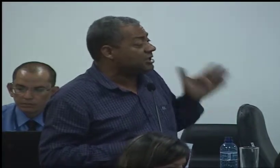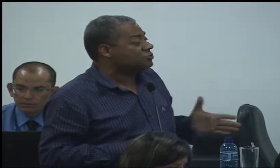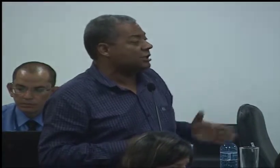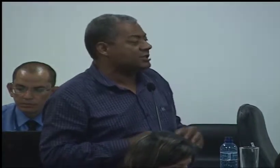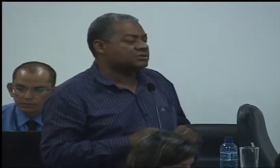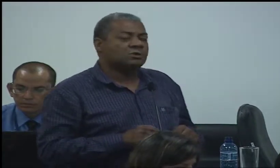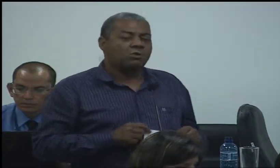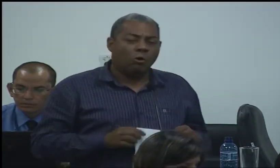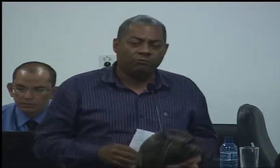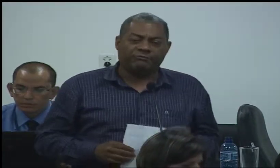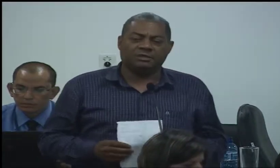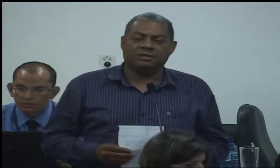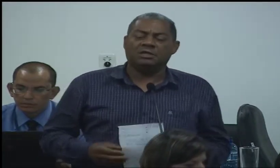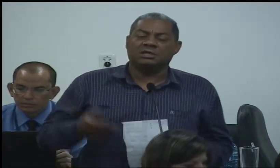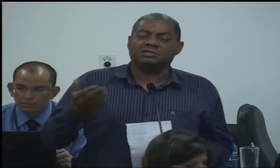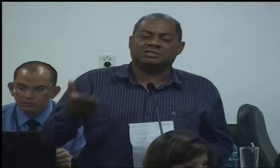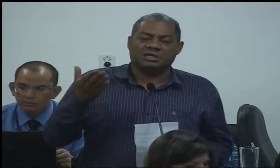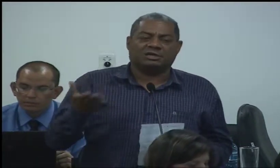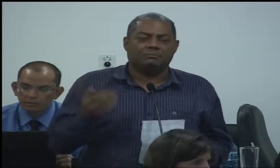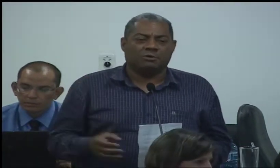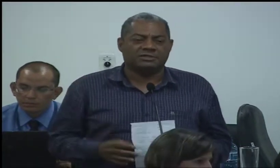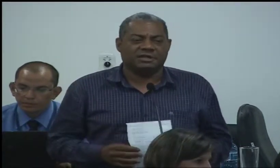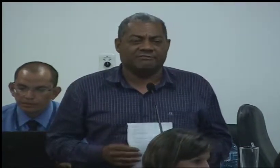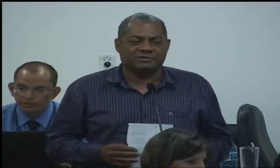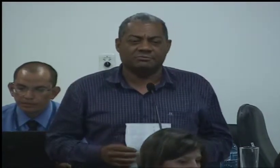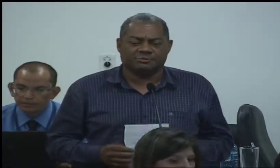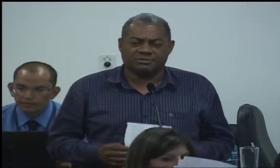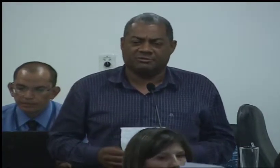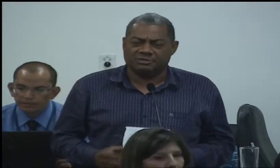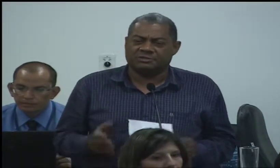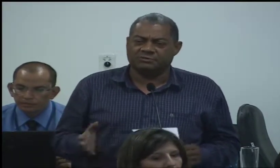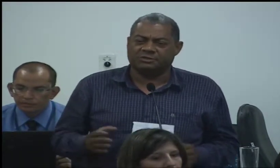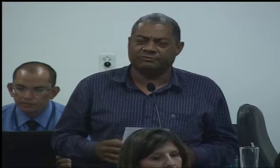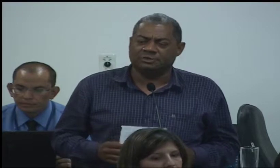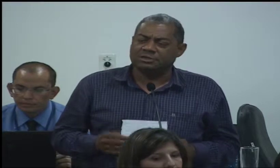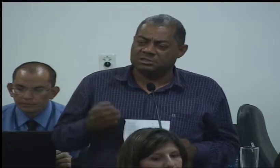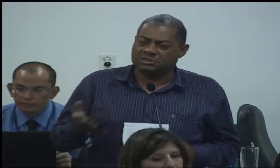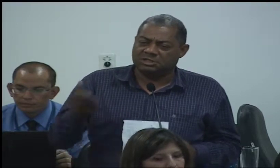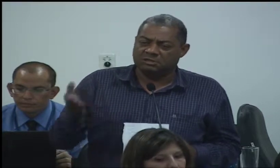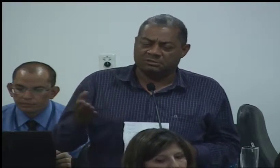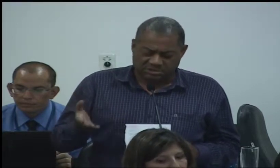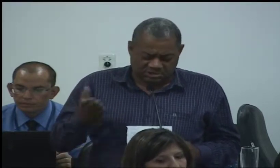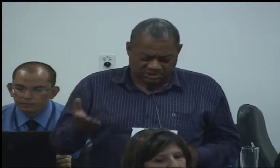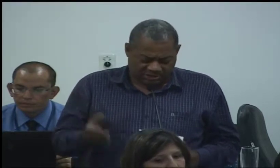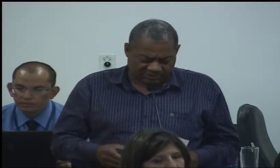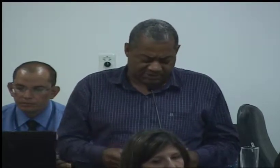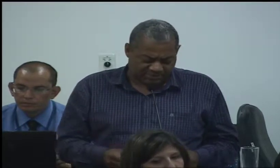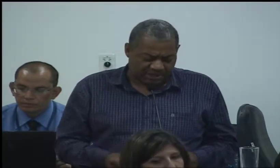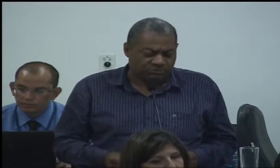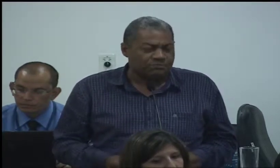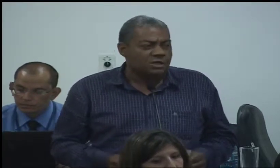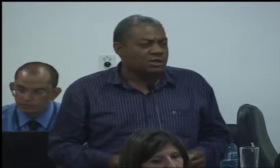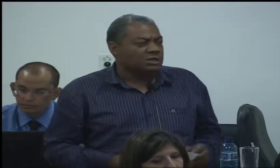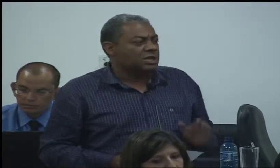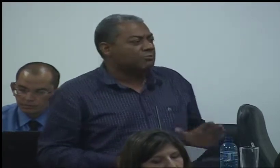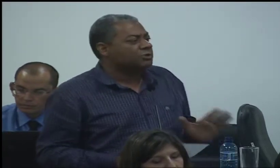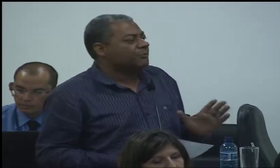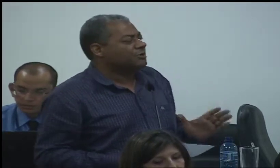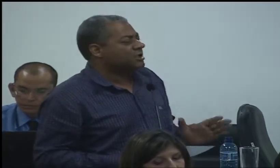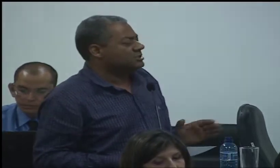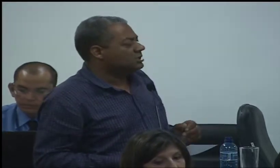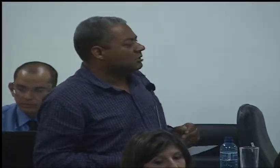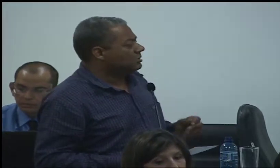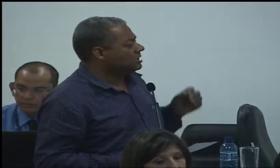durante 3 horas, ouvir e dizer que pode ter avanço no projeto. Isso é motivo de enaltecimento e é